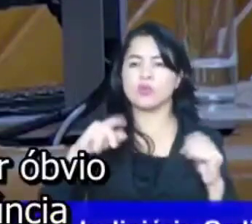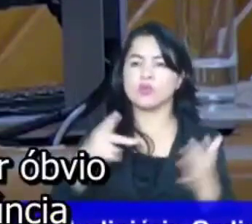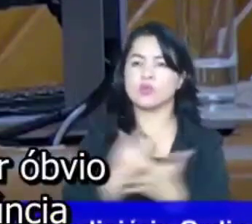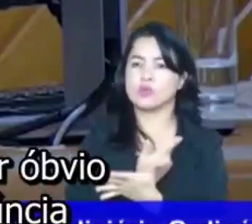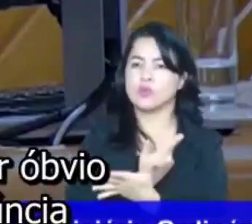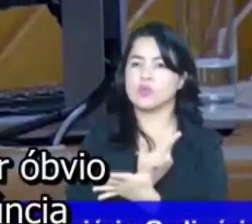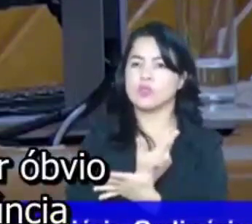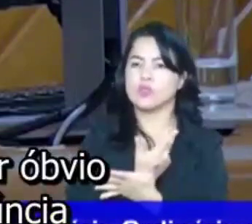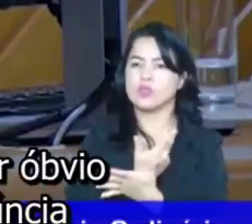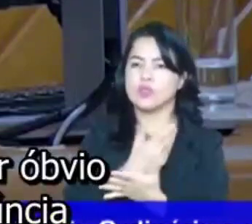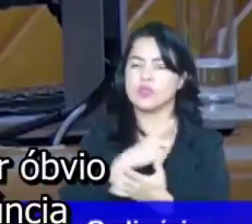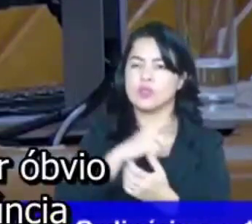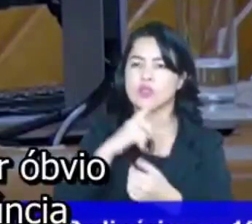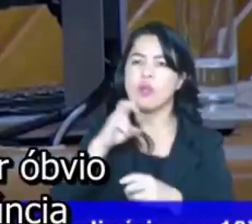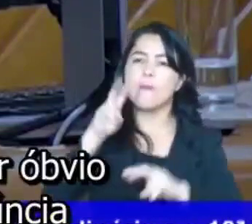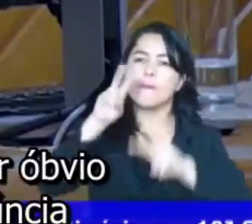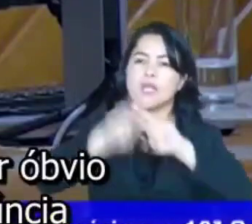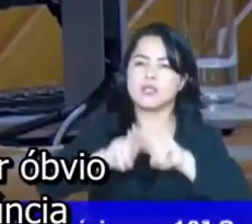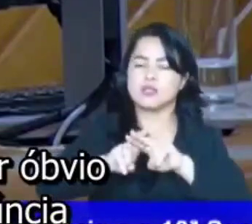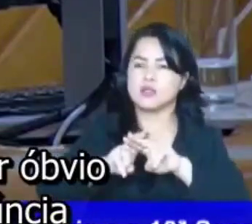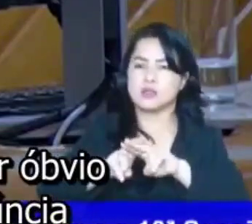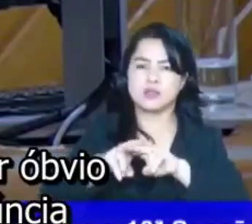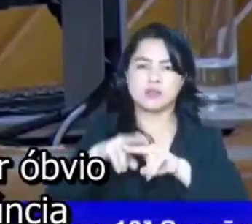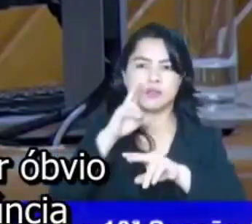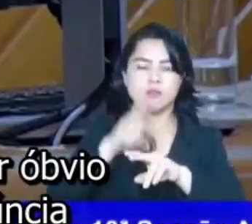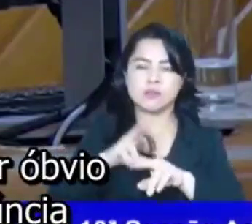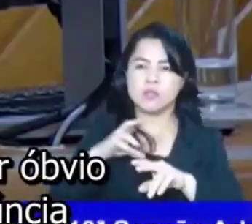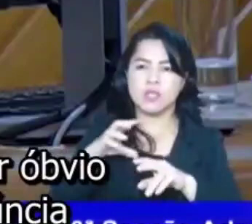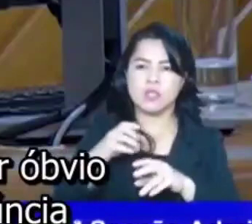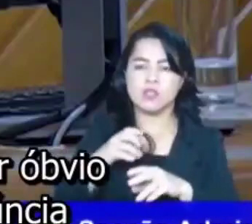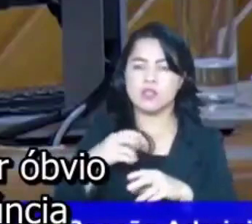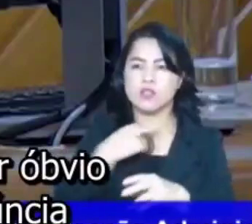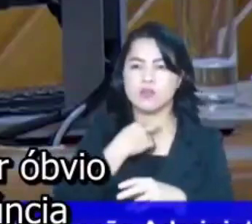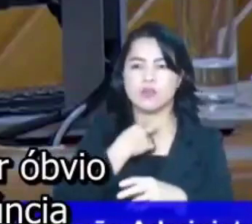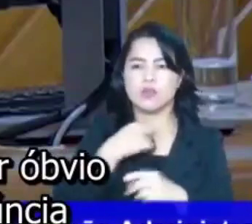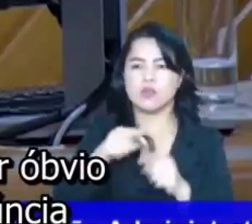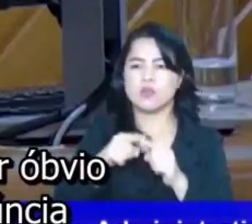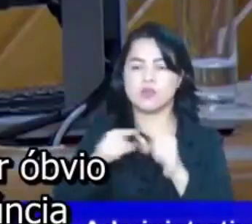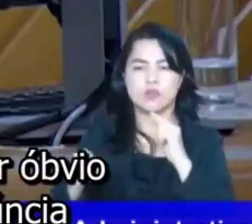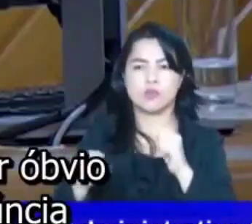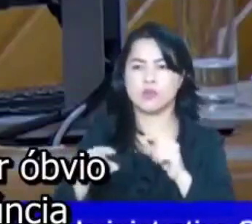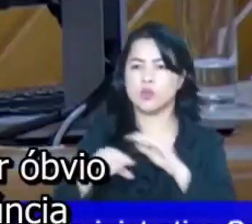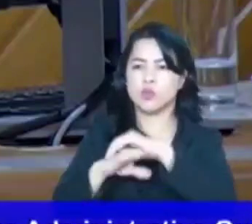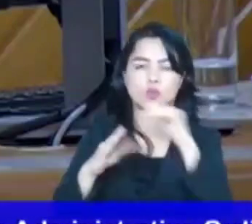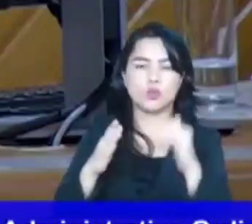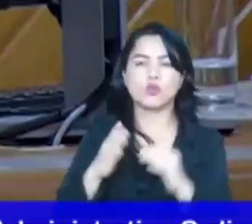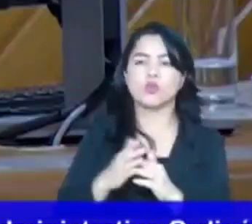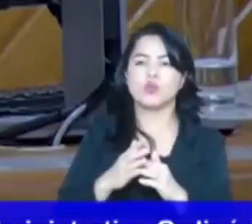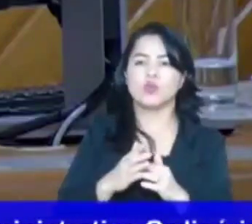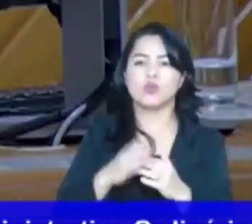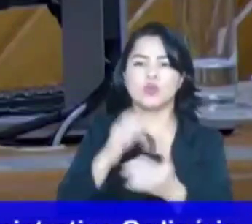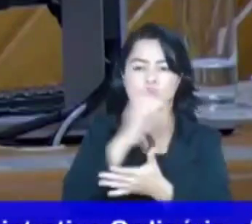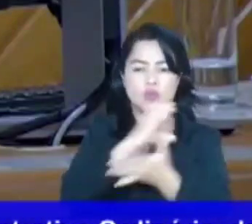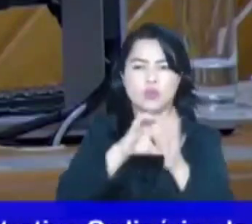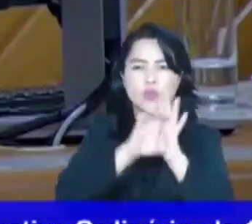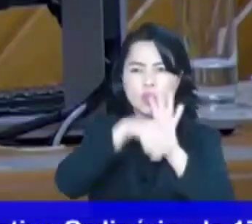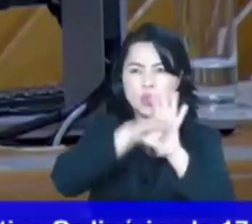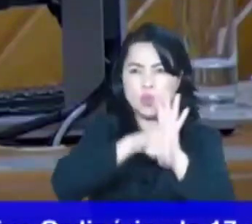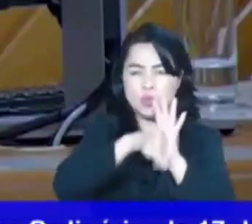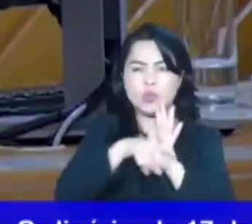auto de prisão em flagrante, ela, por óbvio, não é suficiente a invalidar todo o conteúdo da denúncia, que